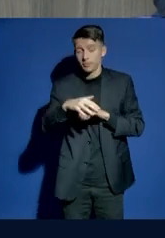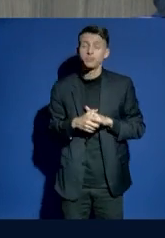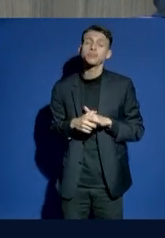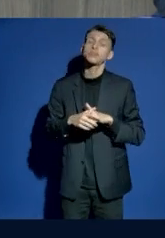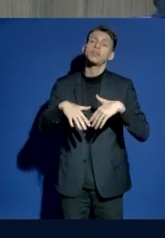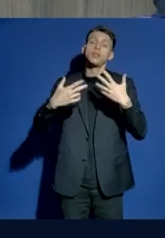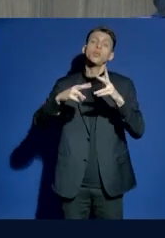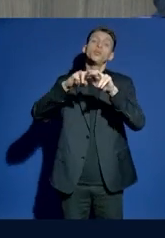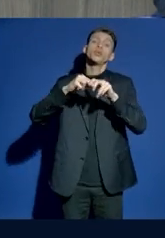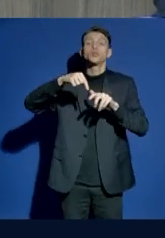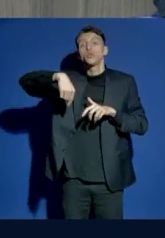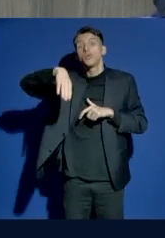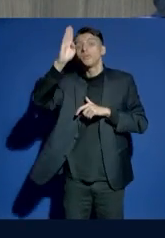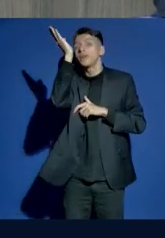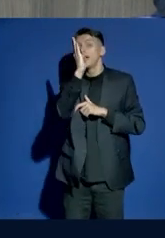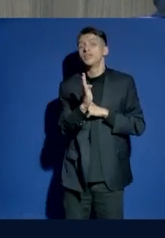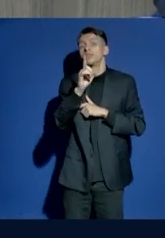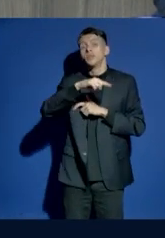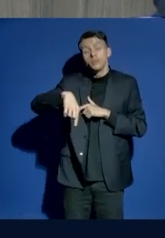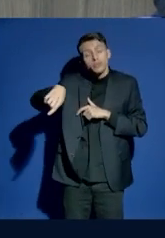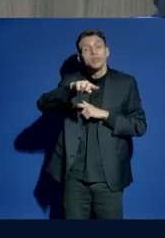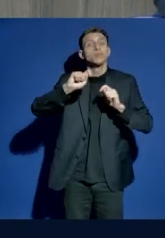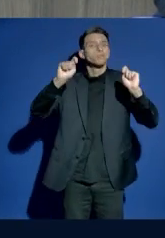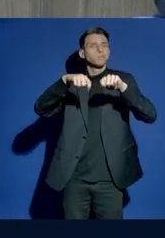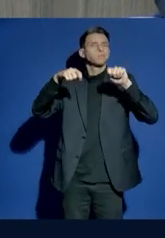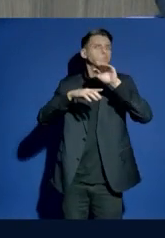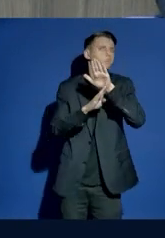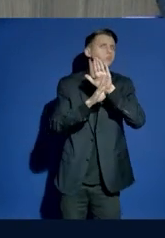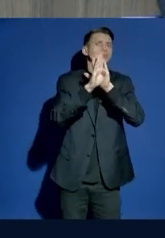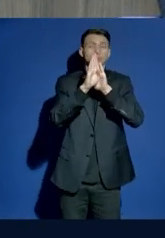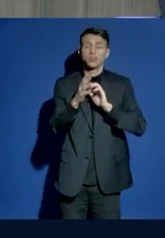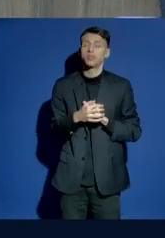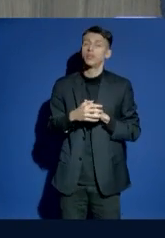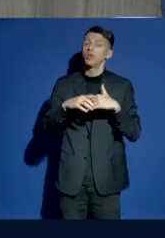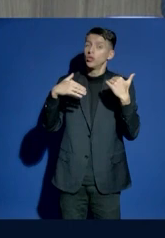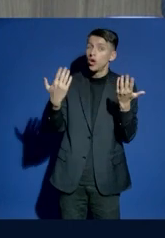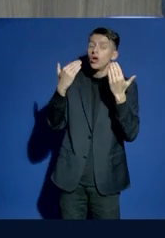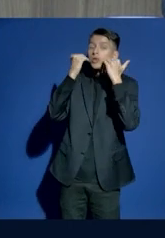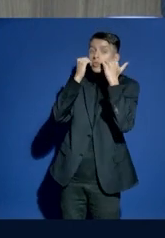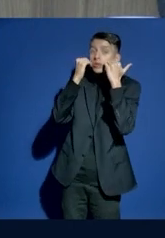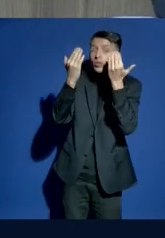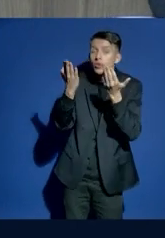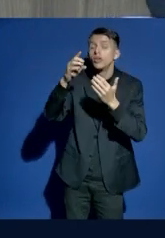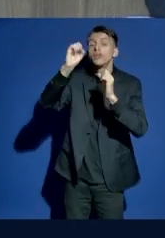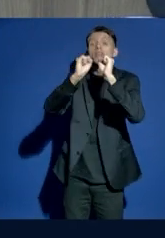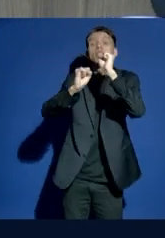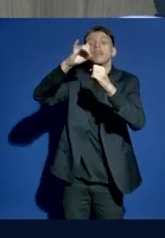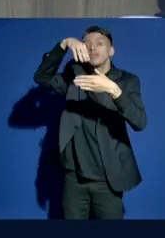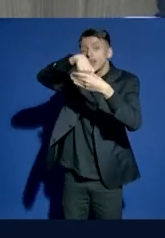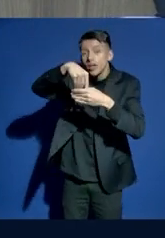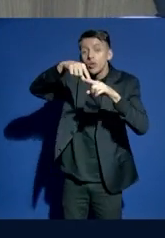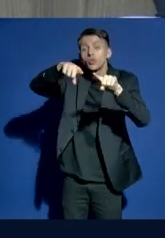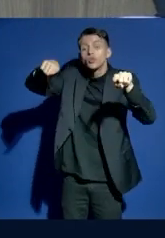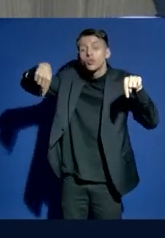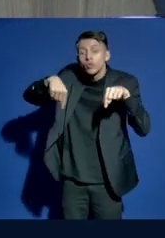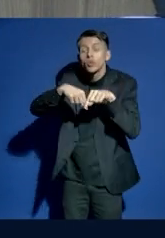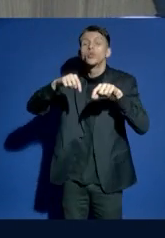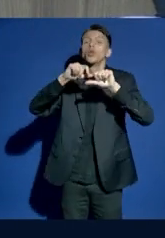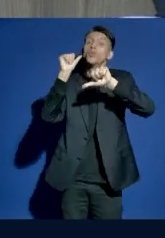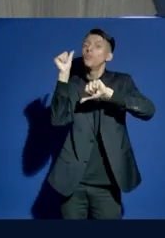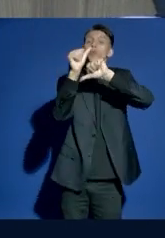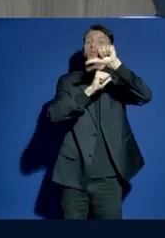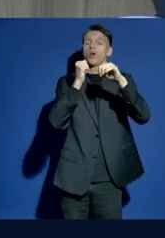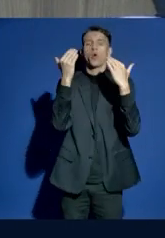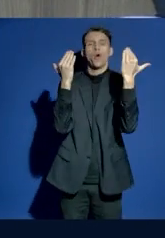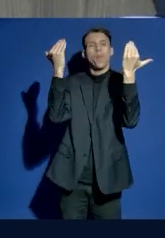Então, por isso que o Brasil tem um potencial muito grande. Agora, quando nós vamos para a indústria do SAF, a gente muda de patamar quando a